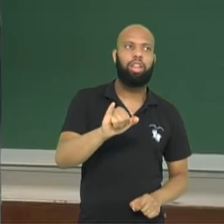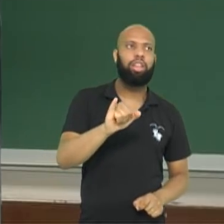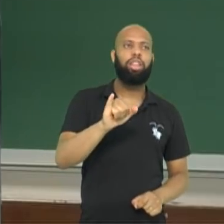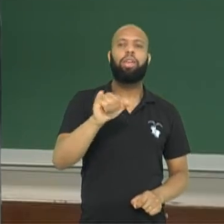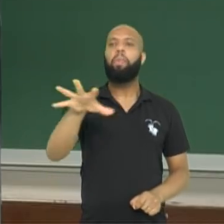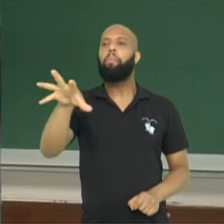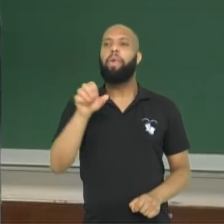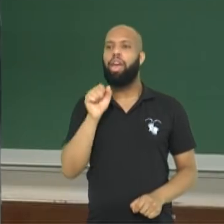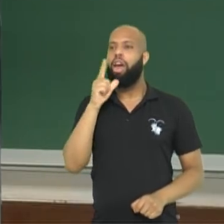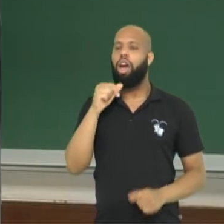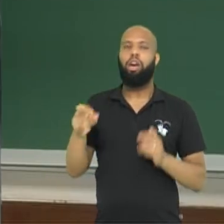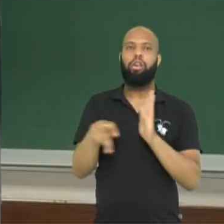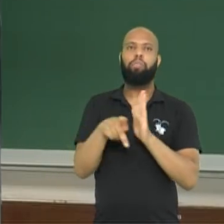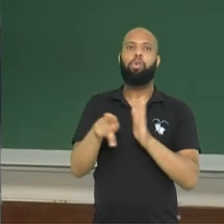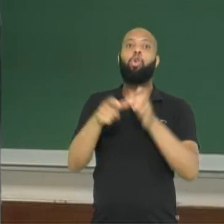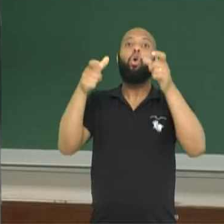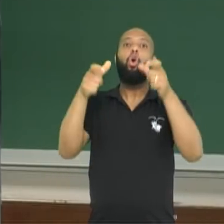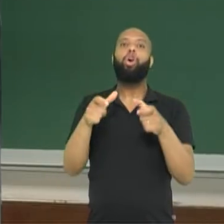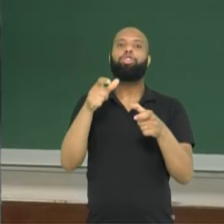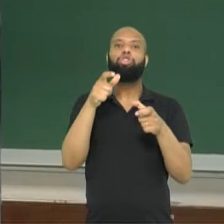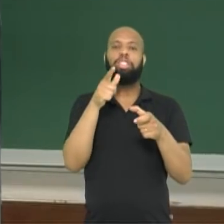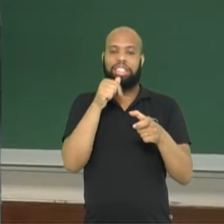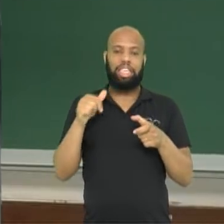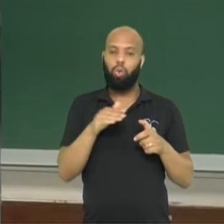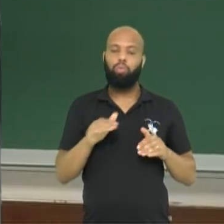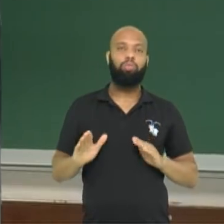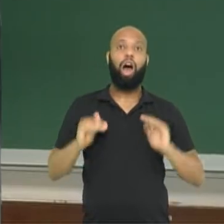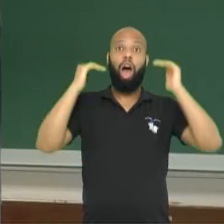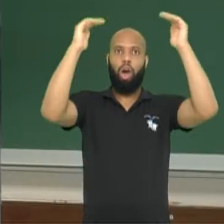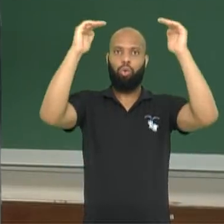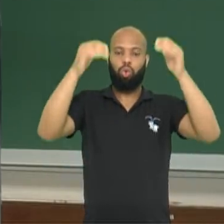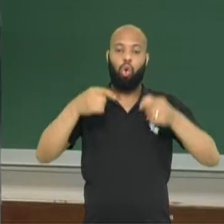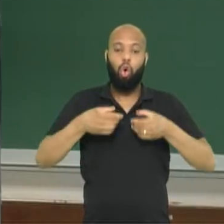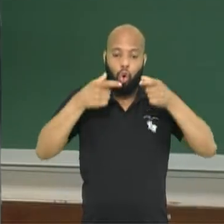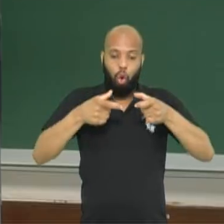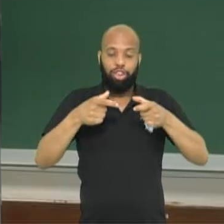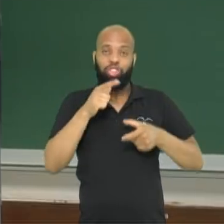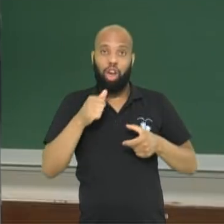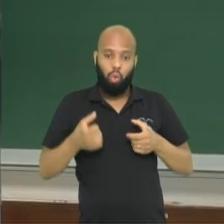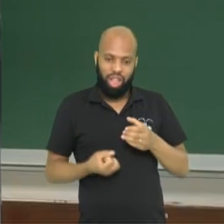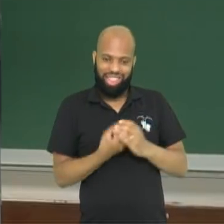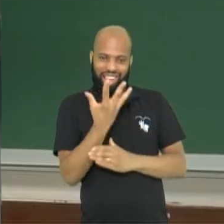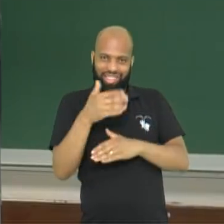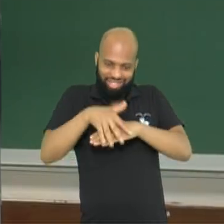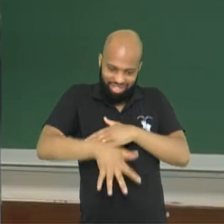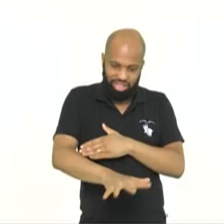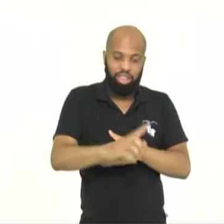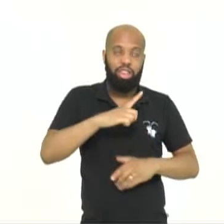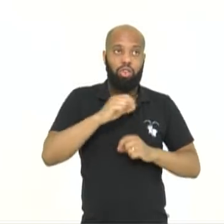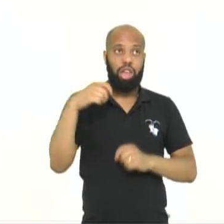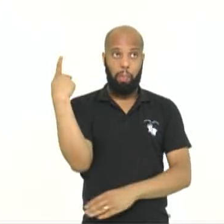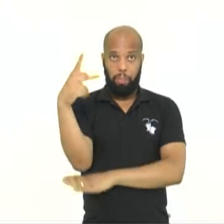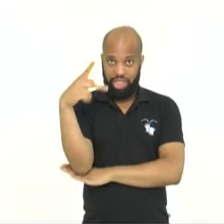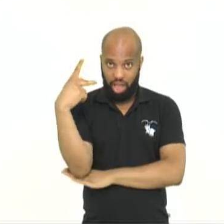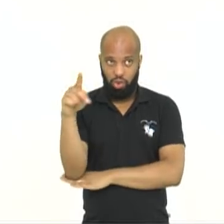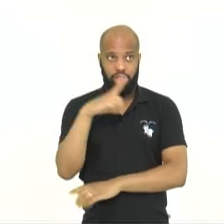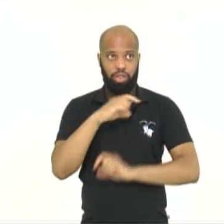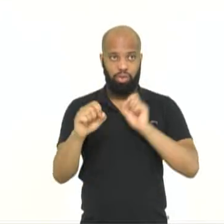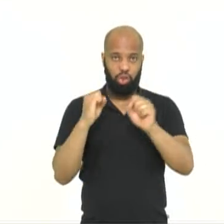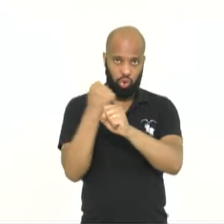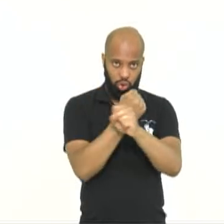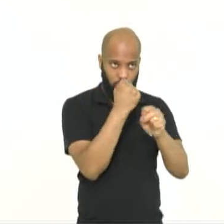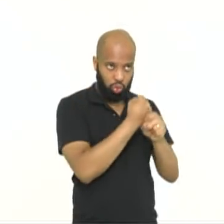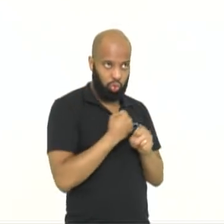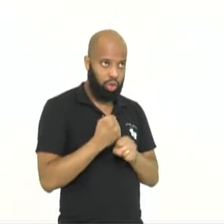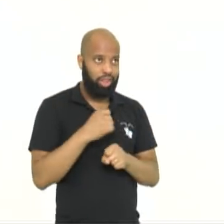nas nascentes, né, na área de nascente, nas áreas mais altas. Então, ali na região de Piraquara, nos contrafortes da serra, foram